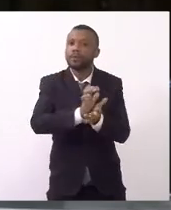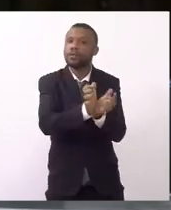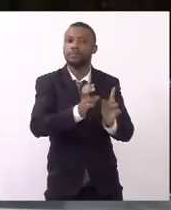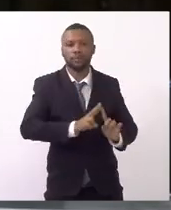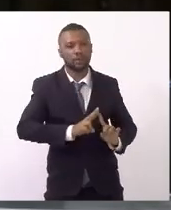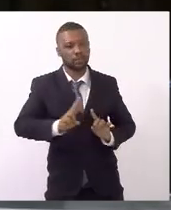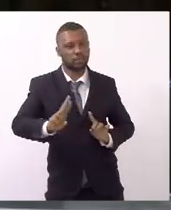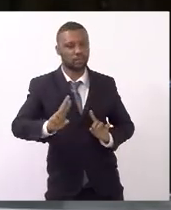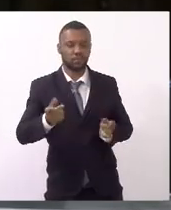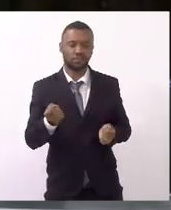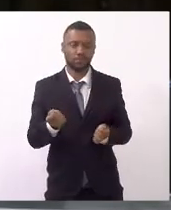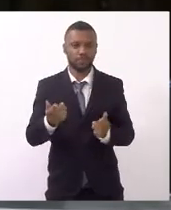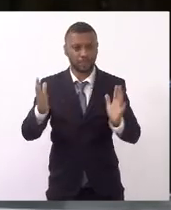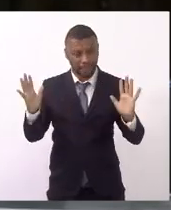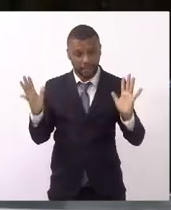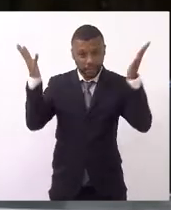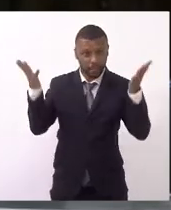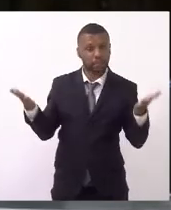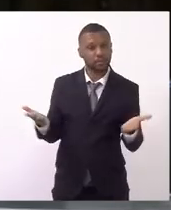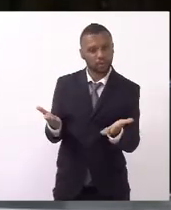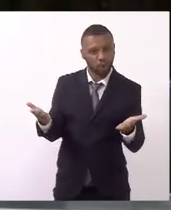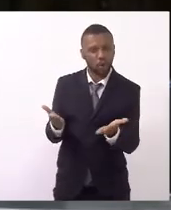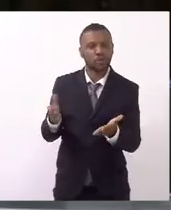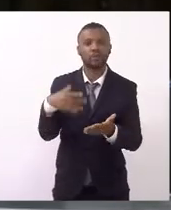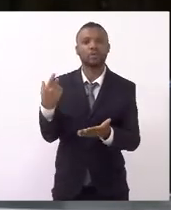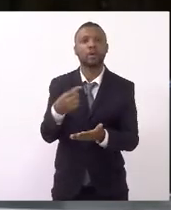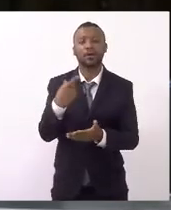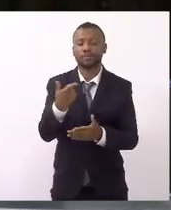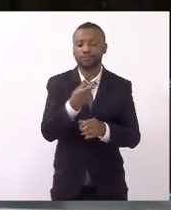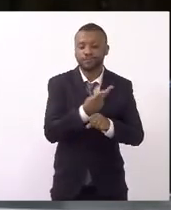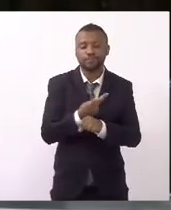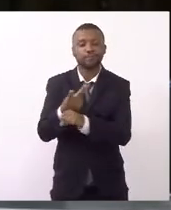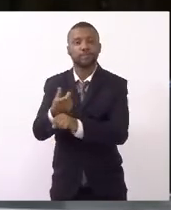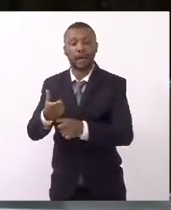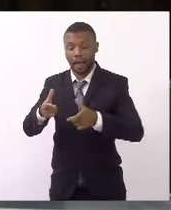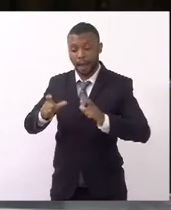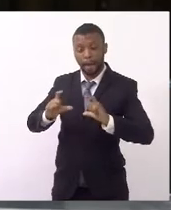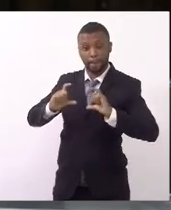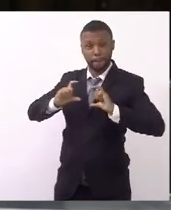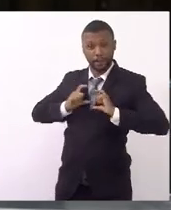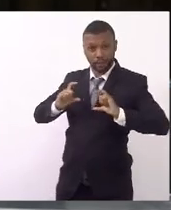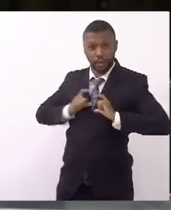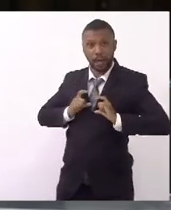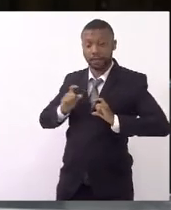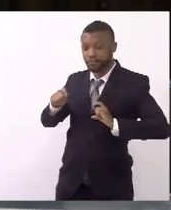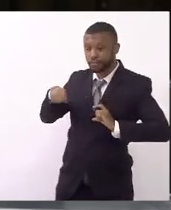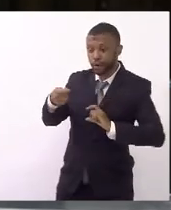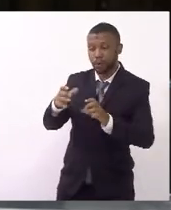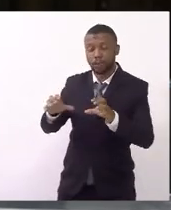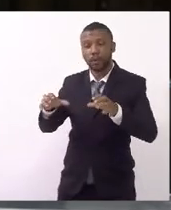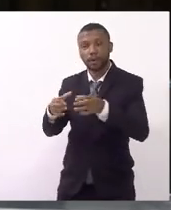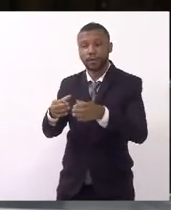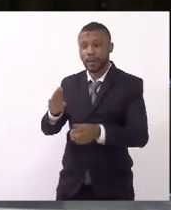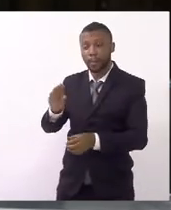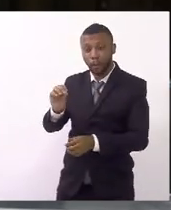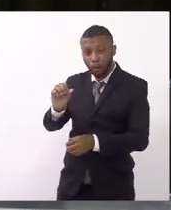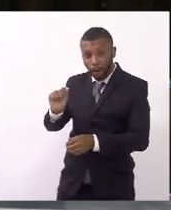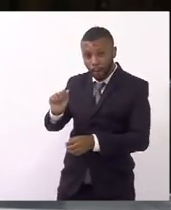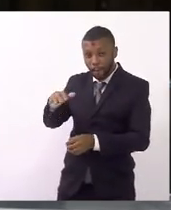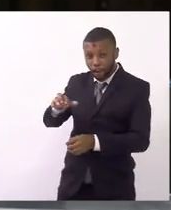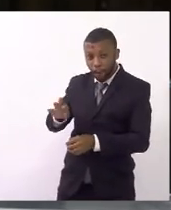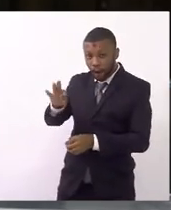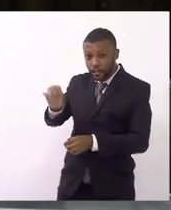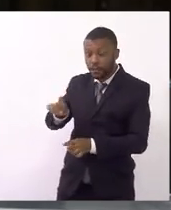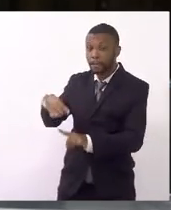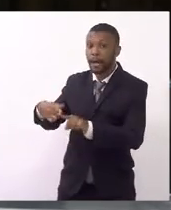nesta cerimônia faremos a entrega da medalha Tiradentes para Irmandade da Boa Morte e diploma